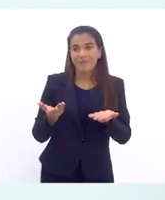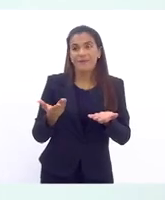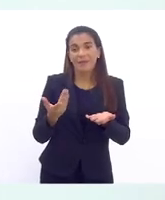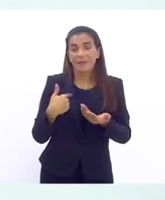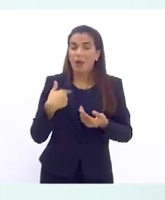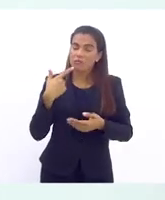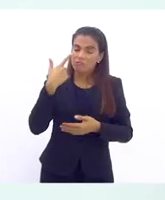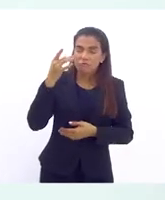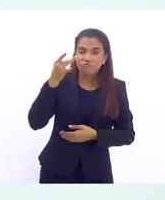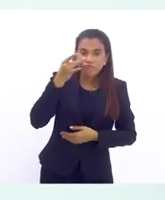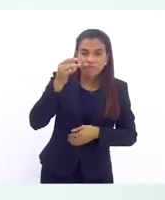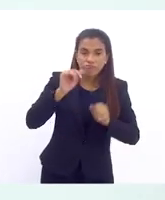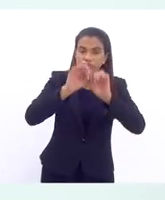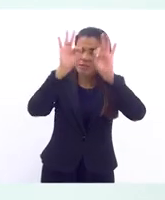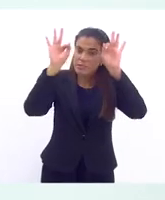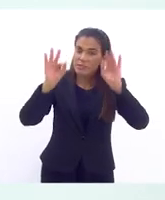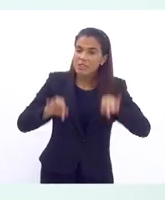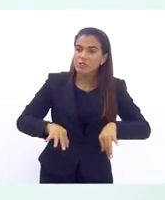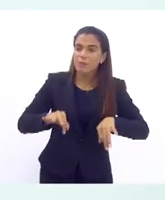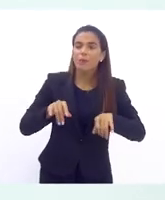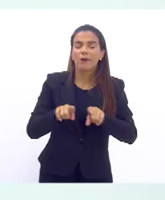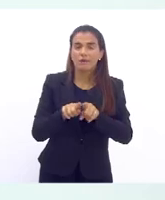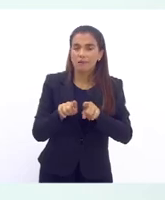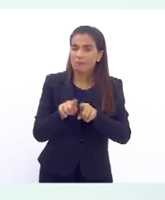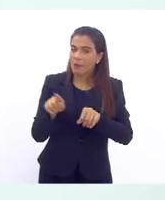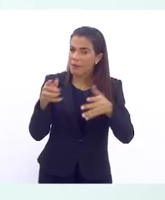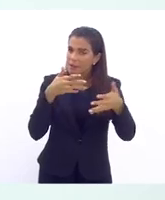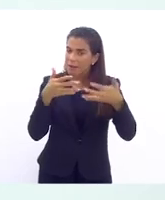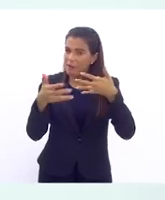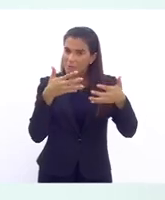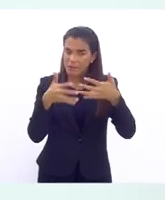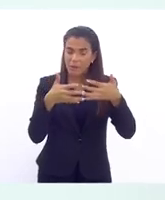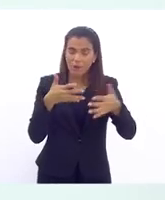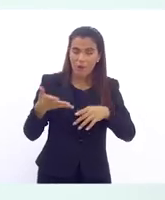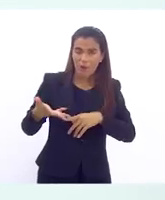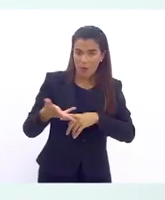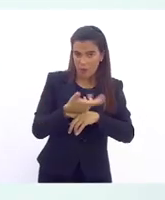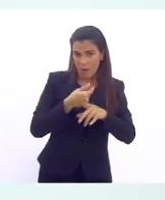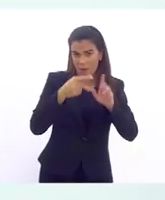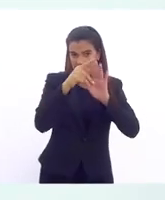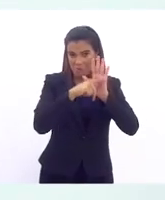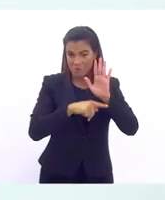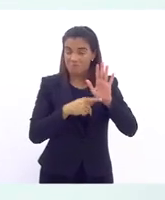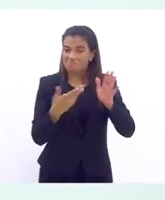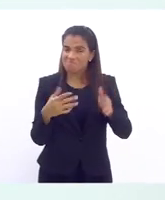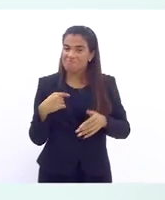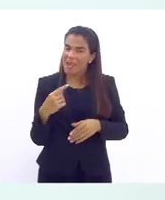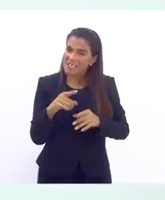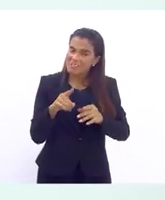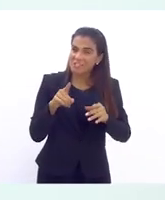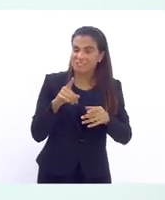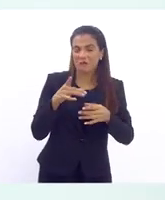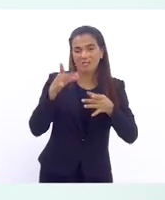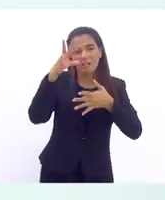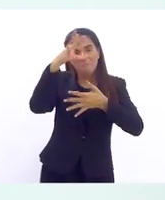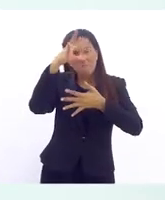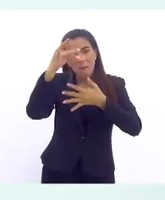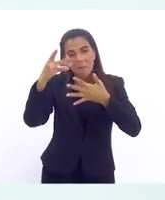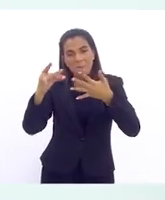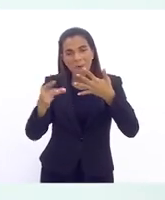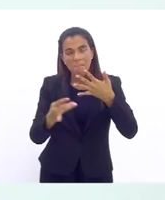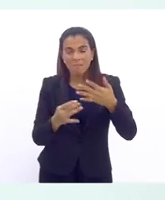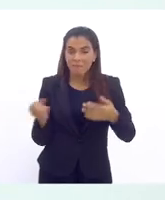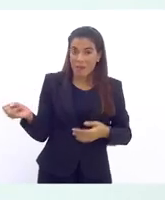testemunhado né o nível de Transparência de qualidade dos projetos e só isso que a gente gostaria de destacar e parabenizar